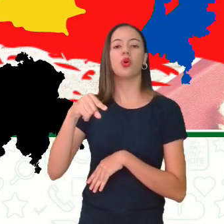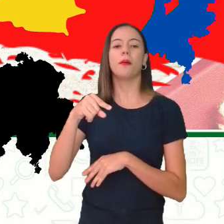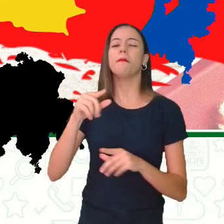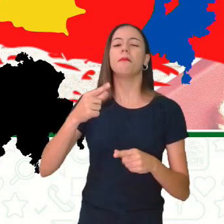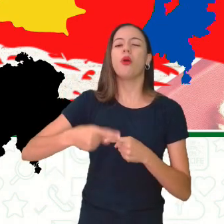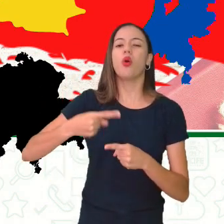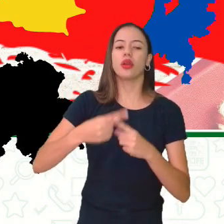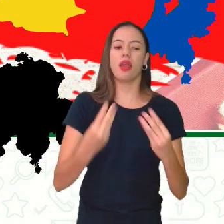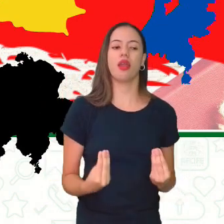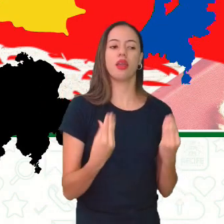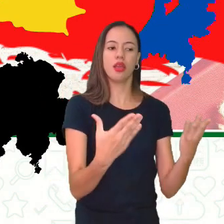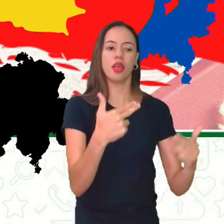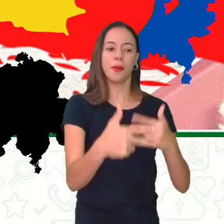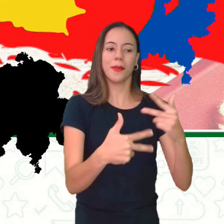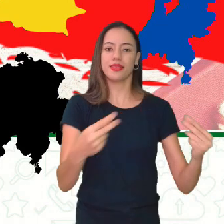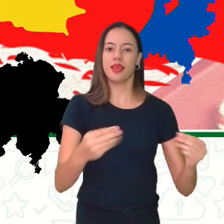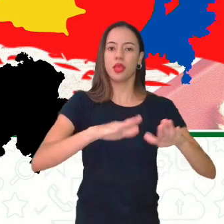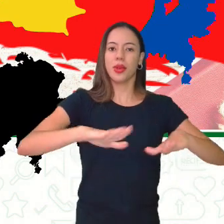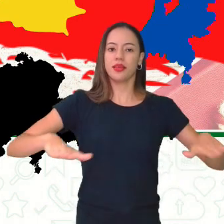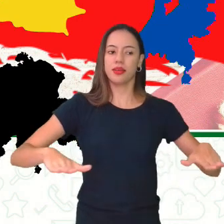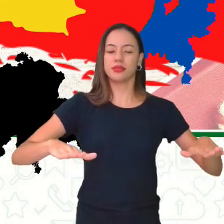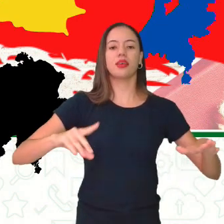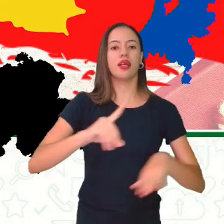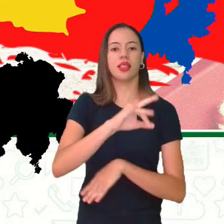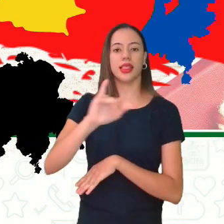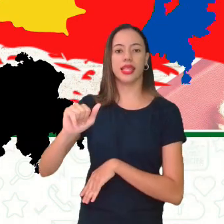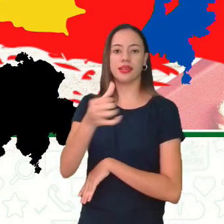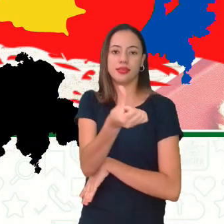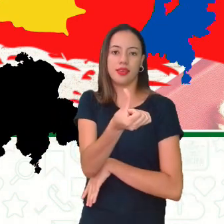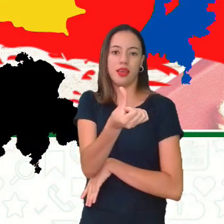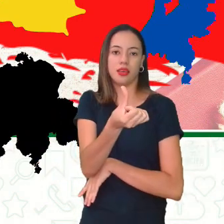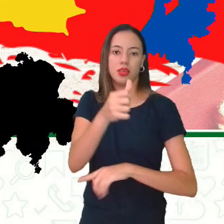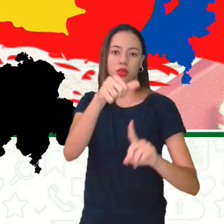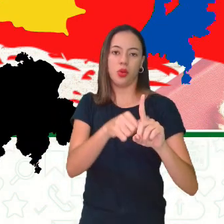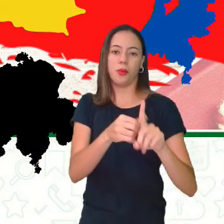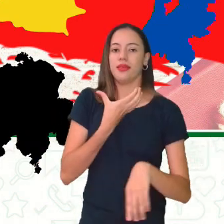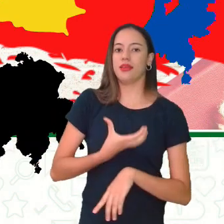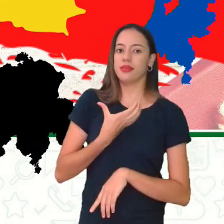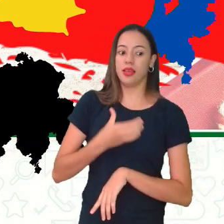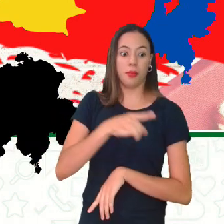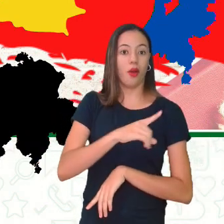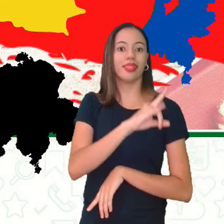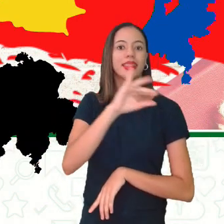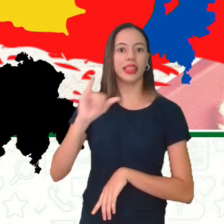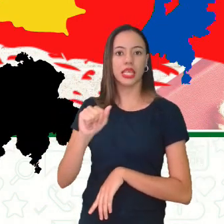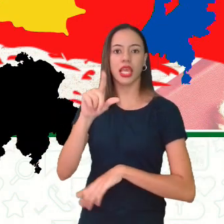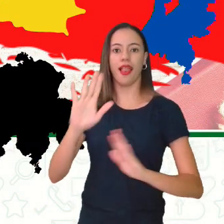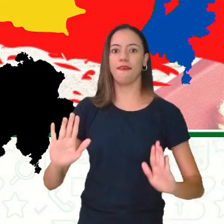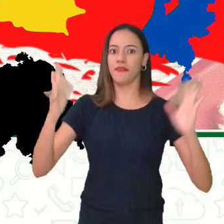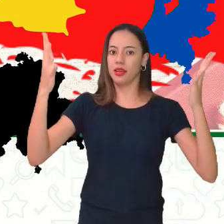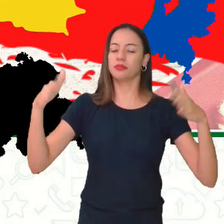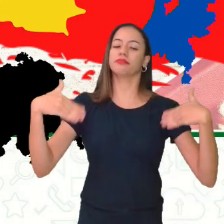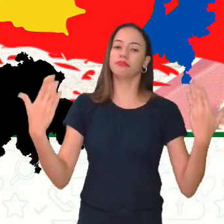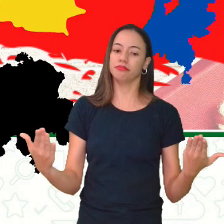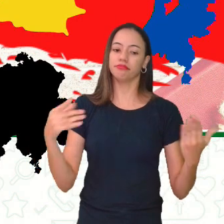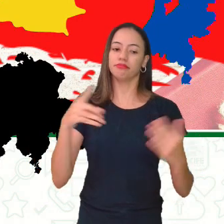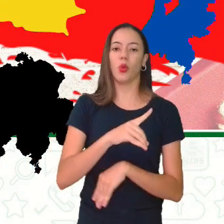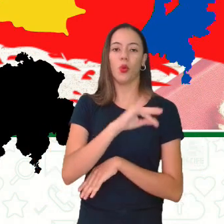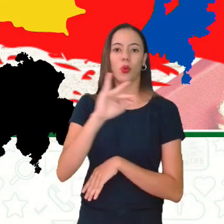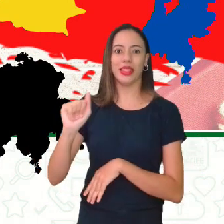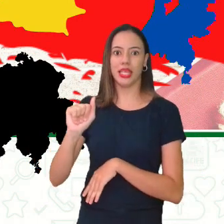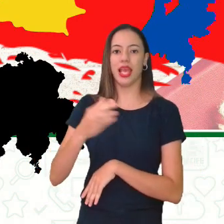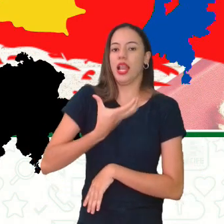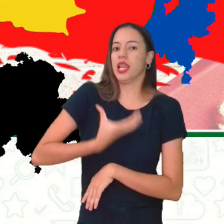crianças em 6 de dezembro, ou seja, o dia da sua festa. Então, veja, o dia de Natal, né, que a gente comemora, a gente fala